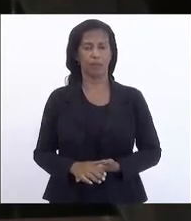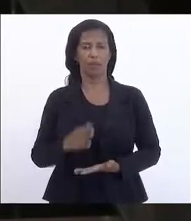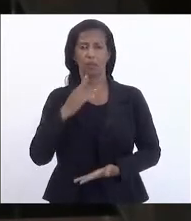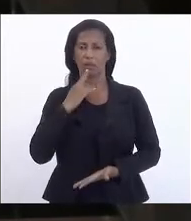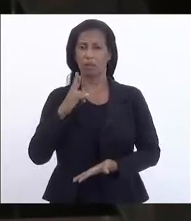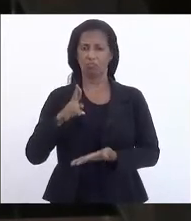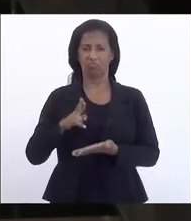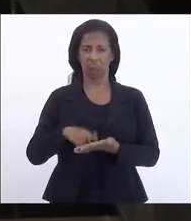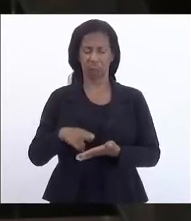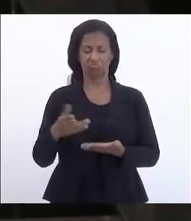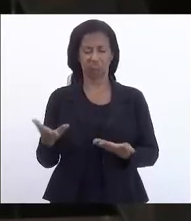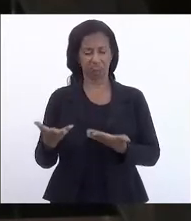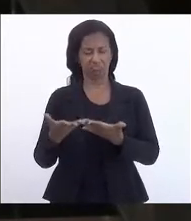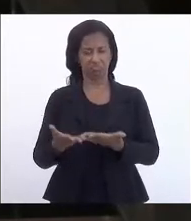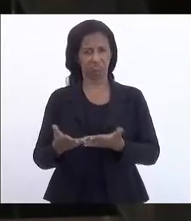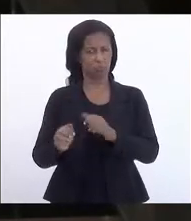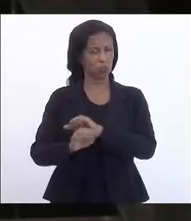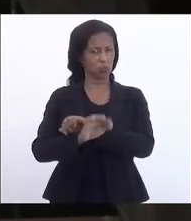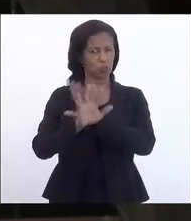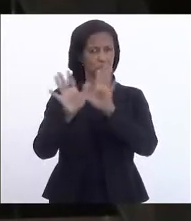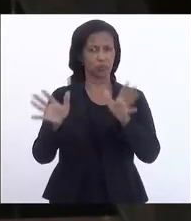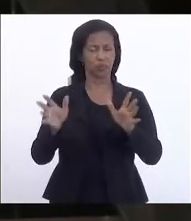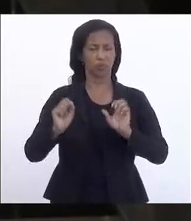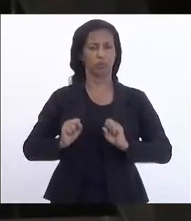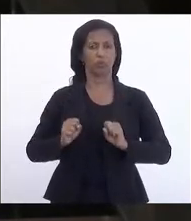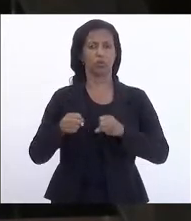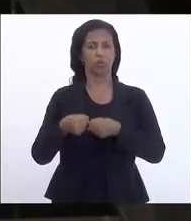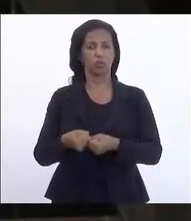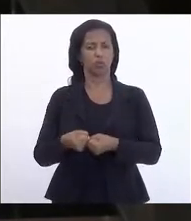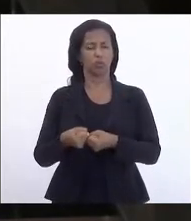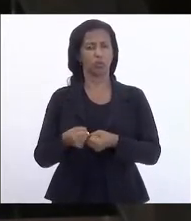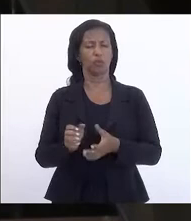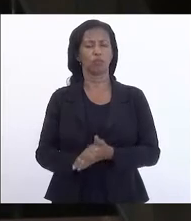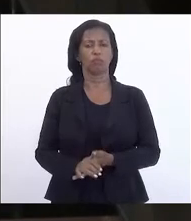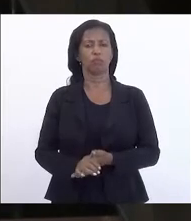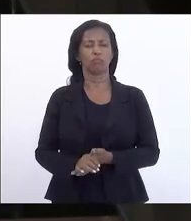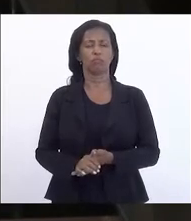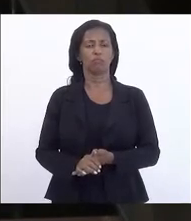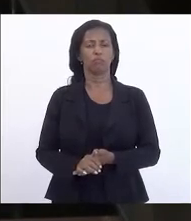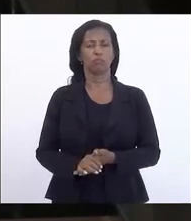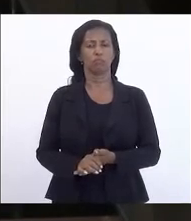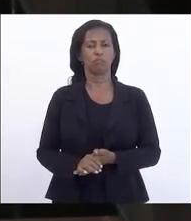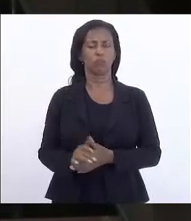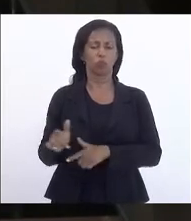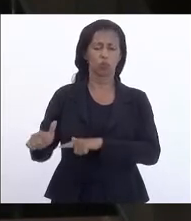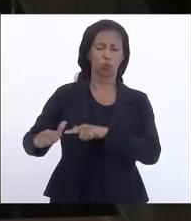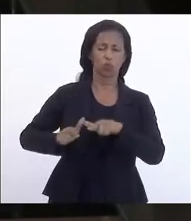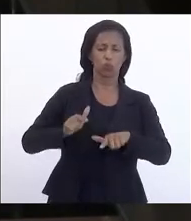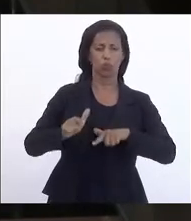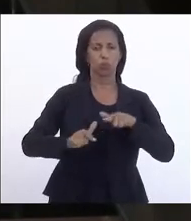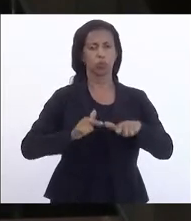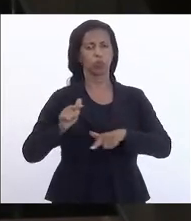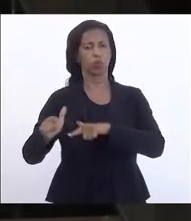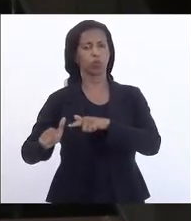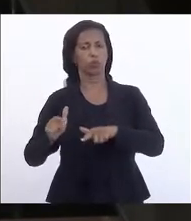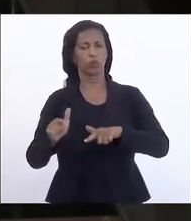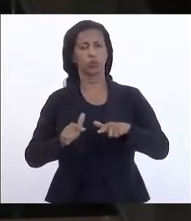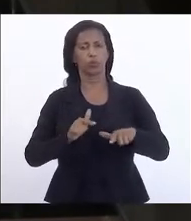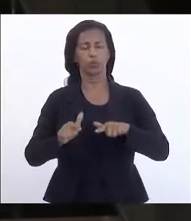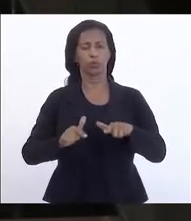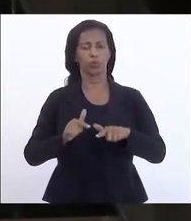aqui de maneira muito clara o esforço de sistematização e de coordenação dos trabalhos